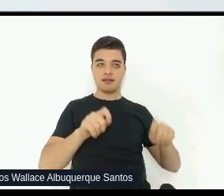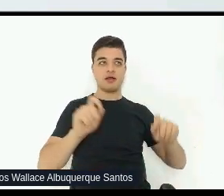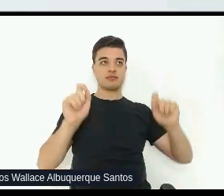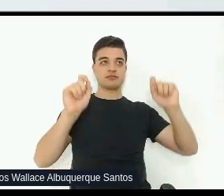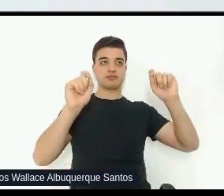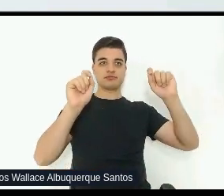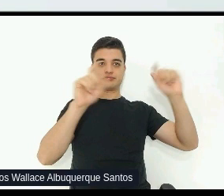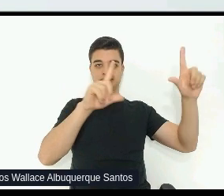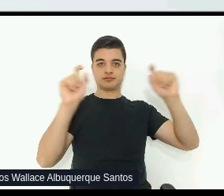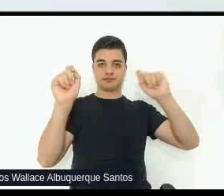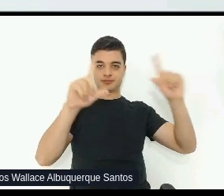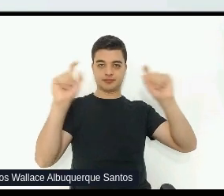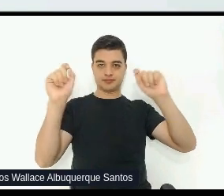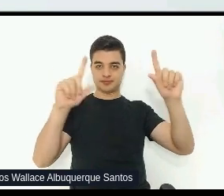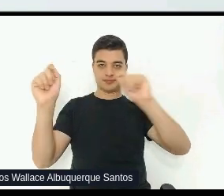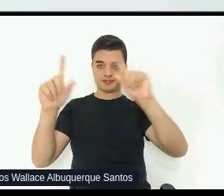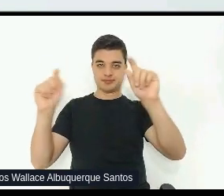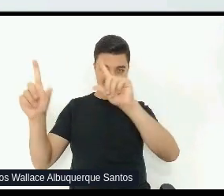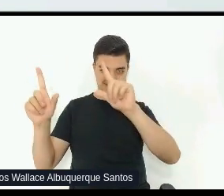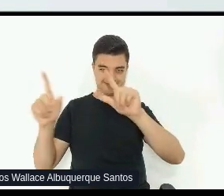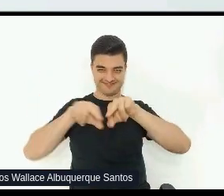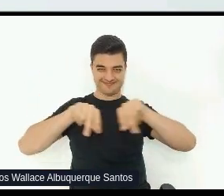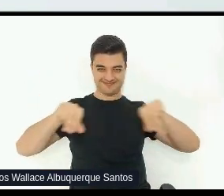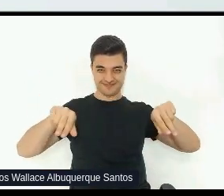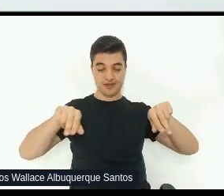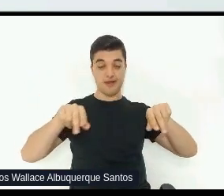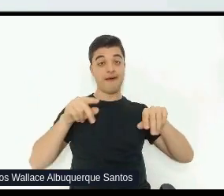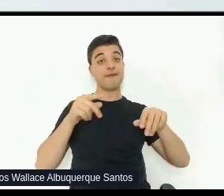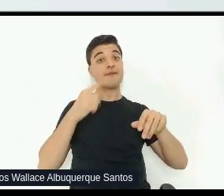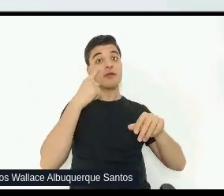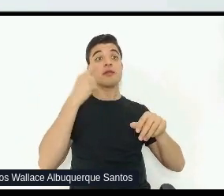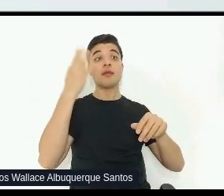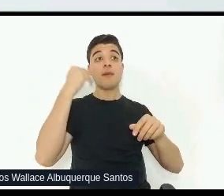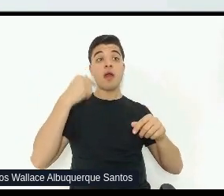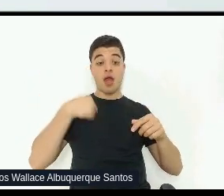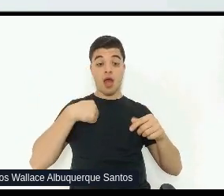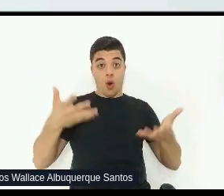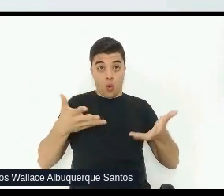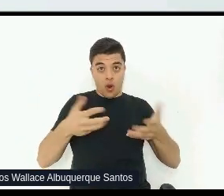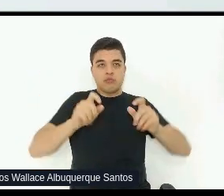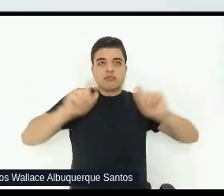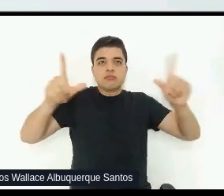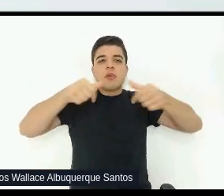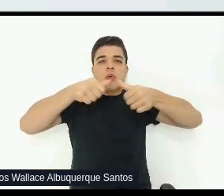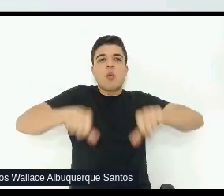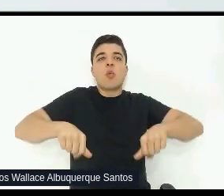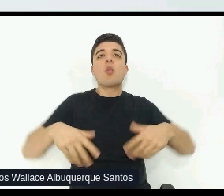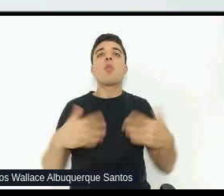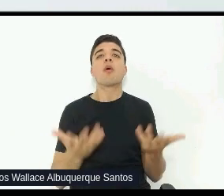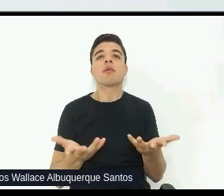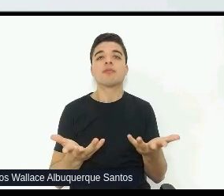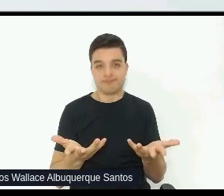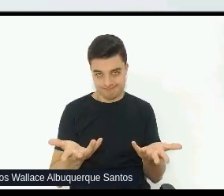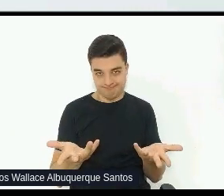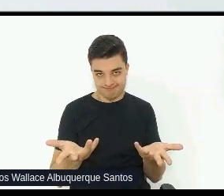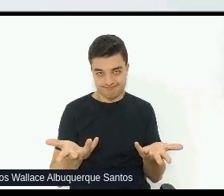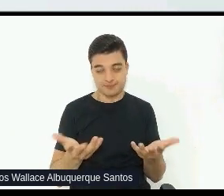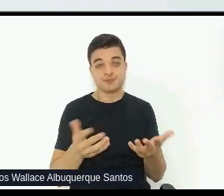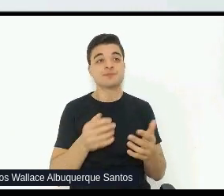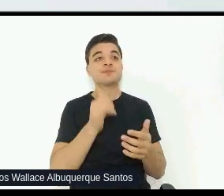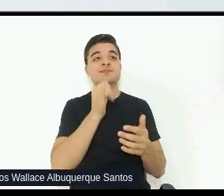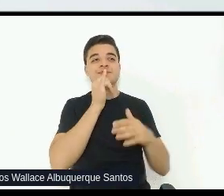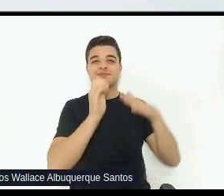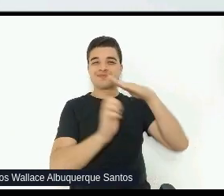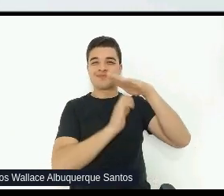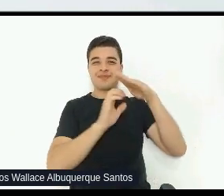interface. Então, por exemplo, e aí eu preciso saber onde é que eu estou. Então, eu trago aqui o exemplo das Casas Bahia, que tem o foco